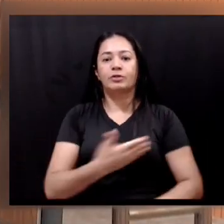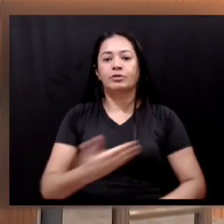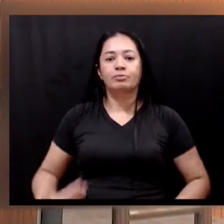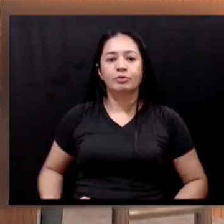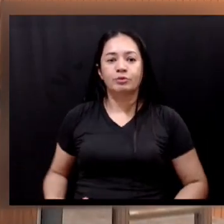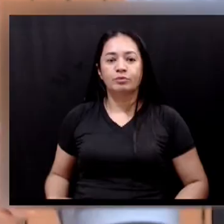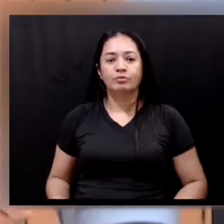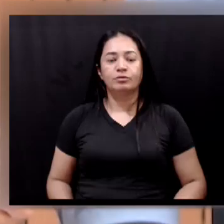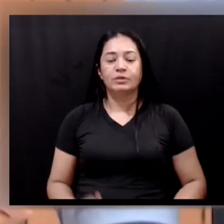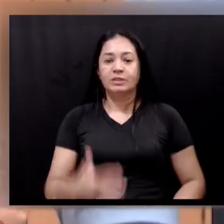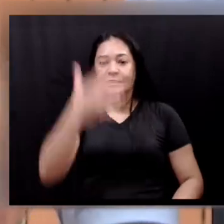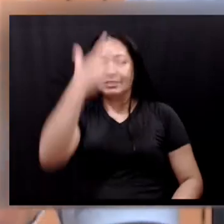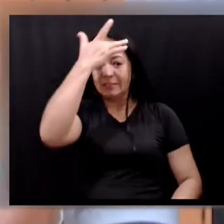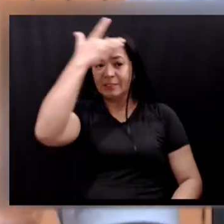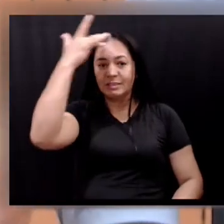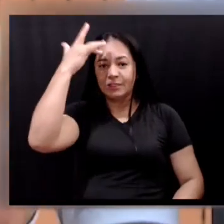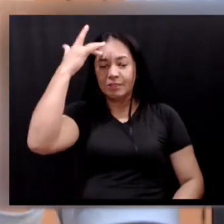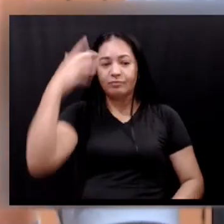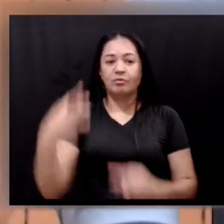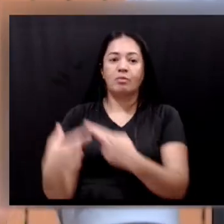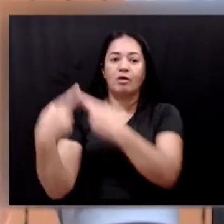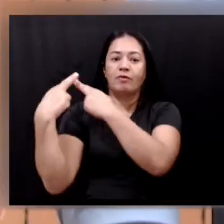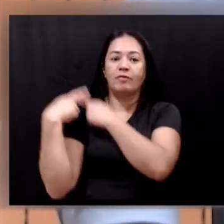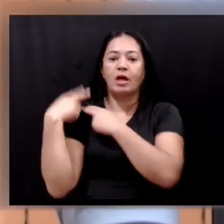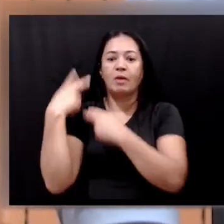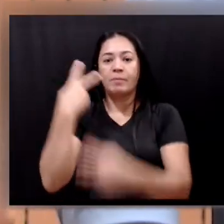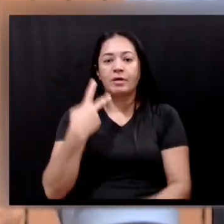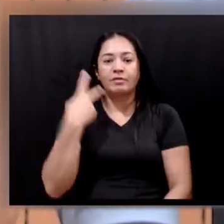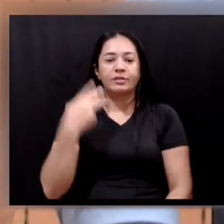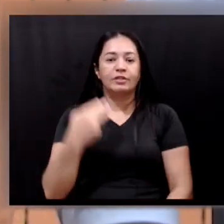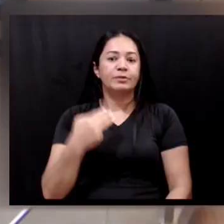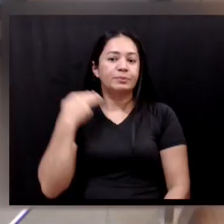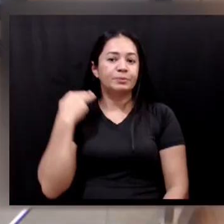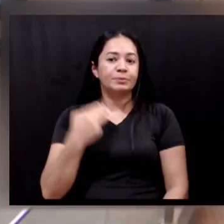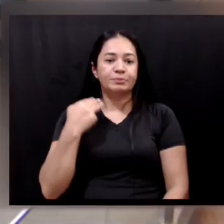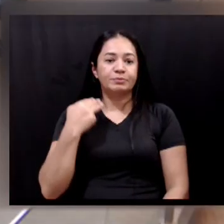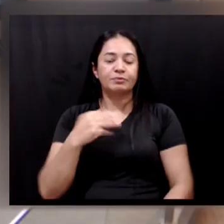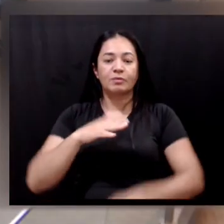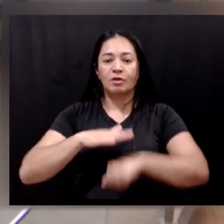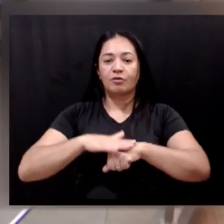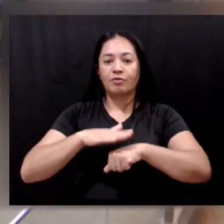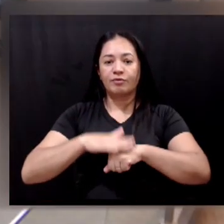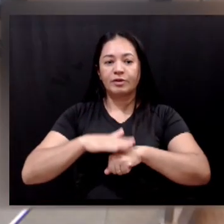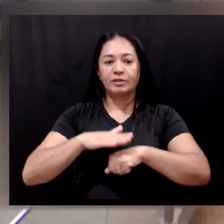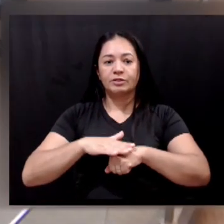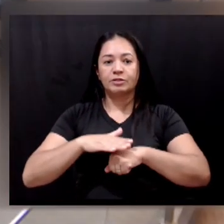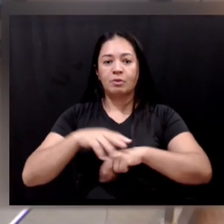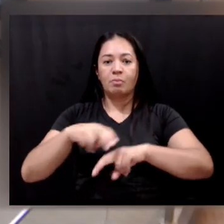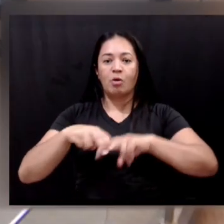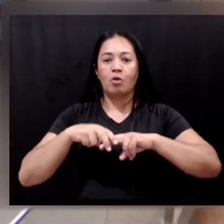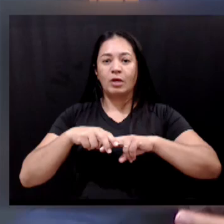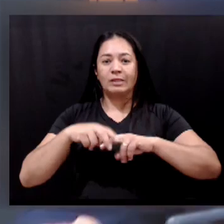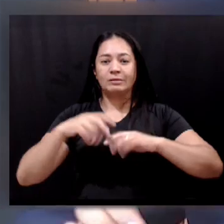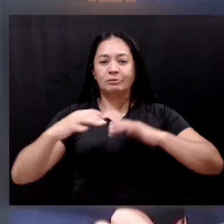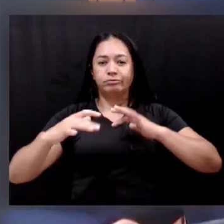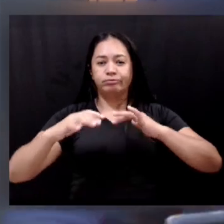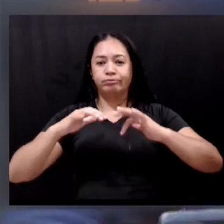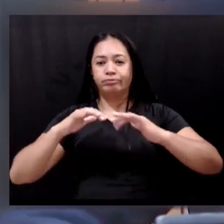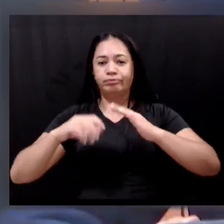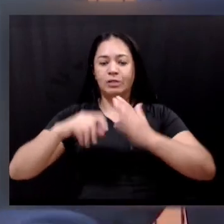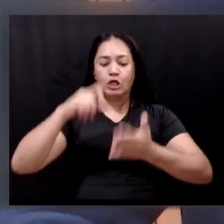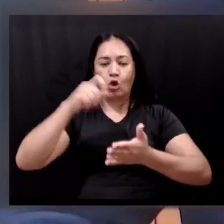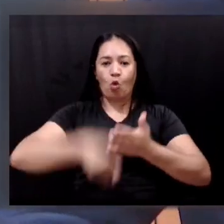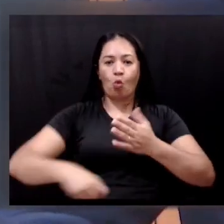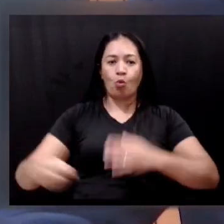como responsável a vereadora Mariana Conte, foi realizado por conta do impasse na renovação do contrato entre o Serviço de